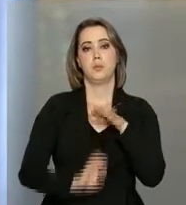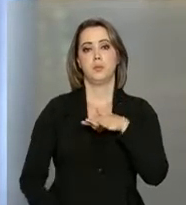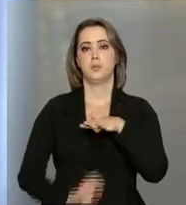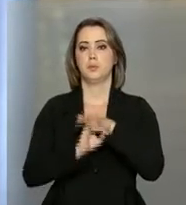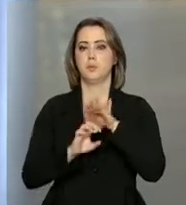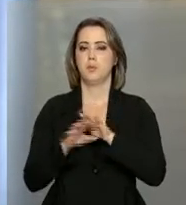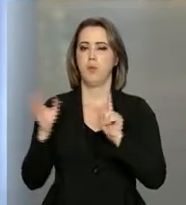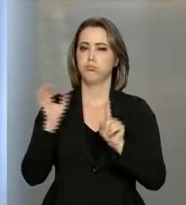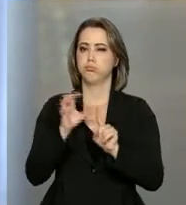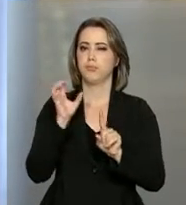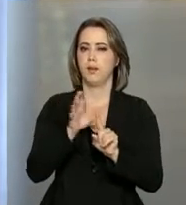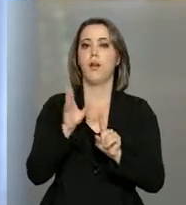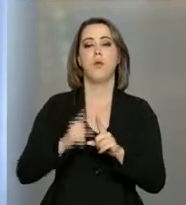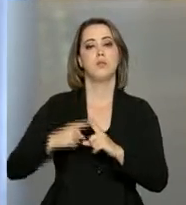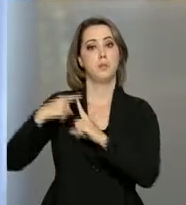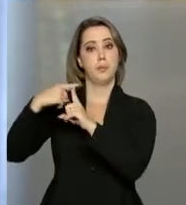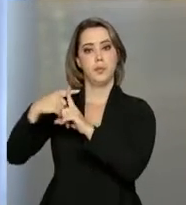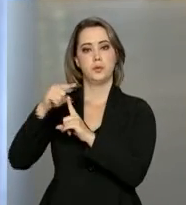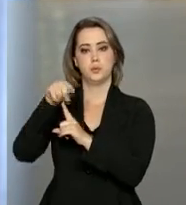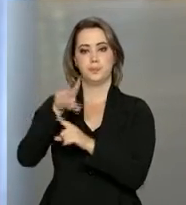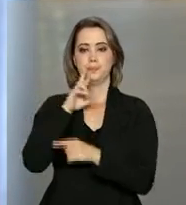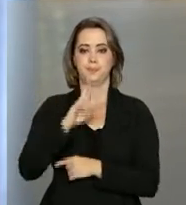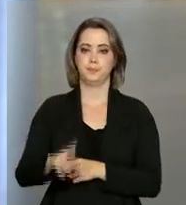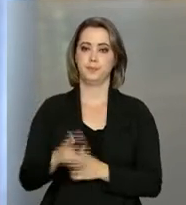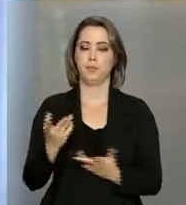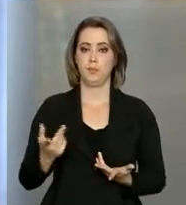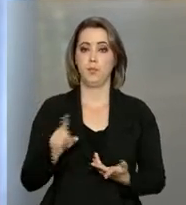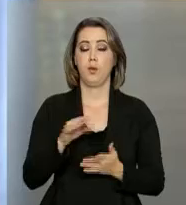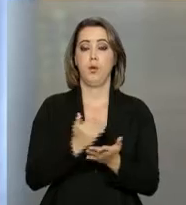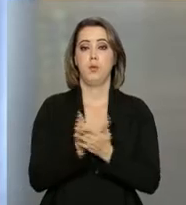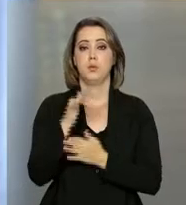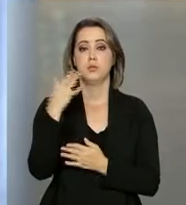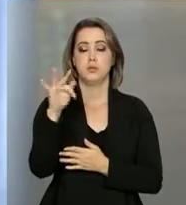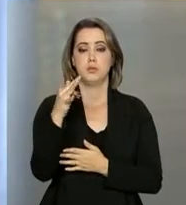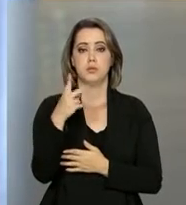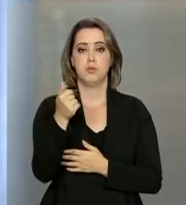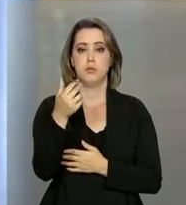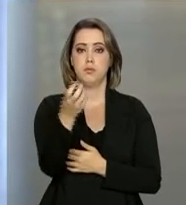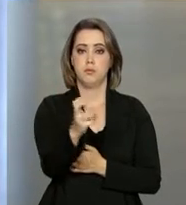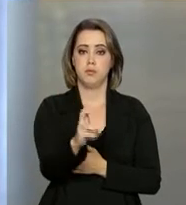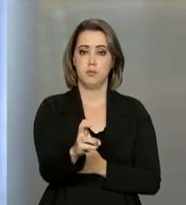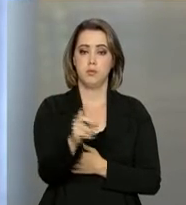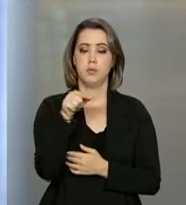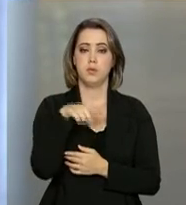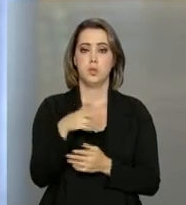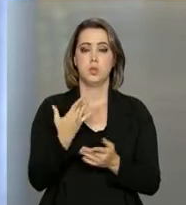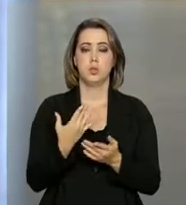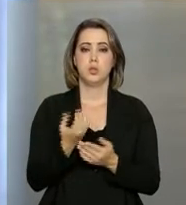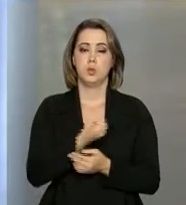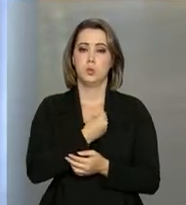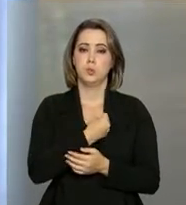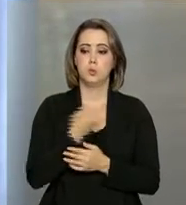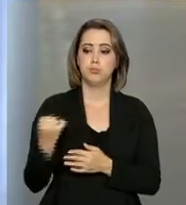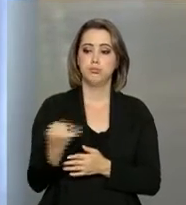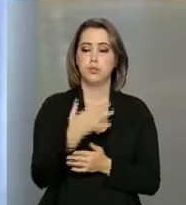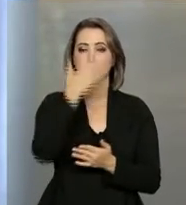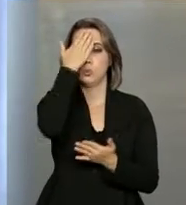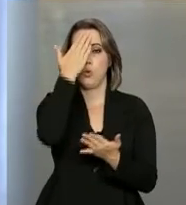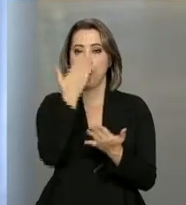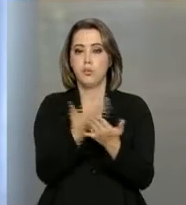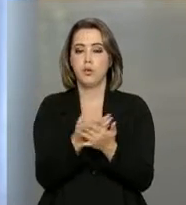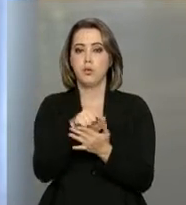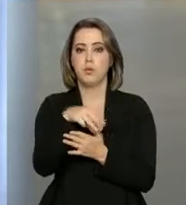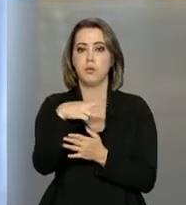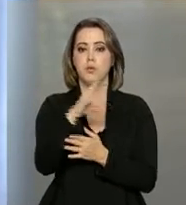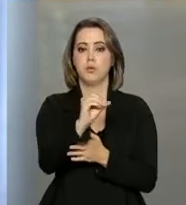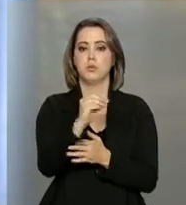influenciaram positivamente nesse resultado desde fevereiro de 2015 que o índice de confiança dos comerciantes para março